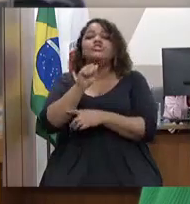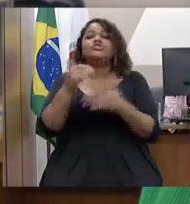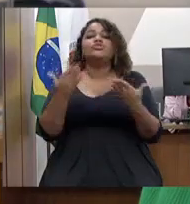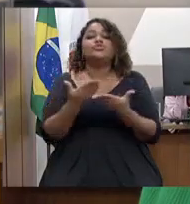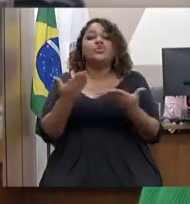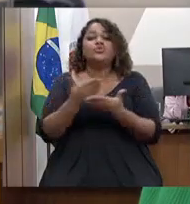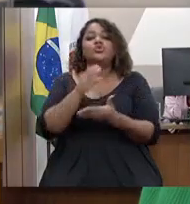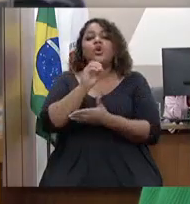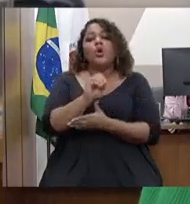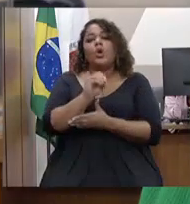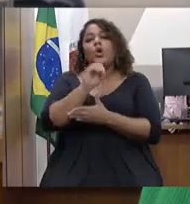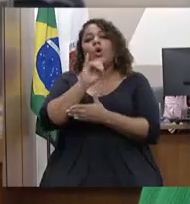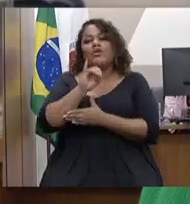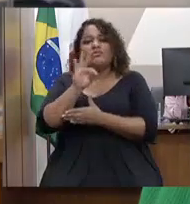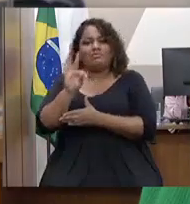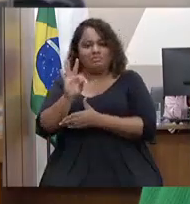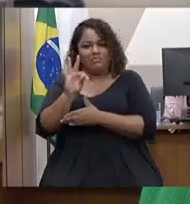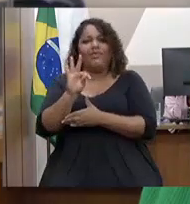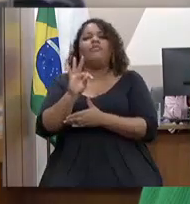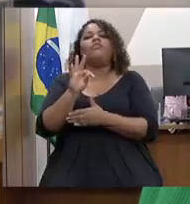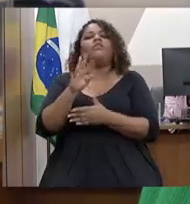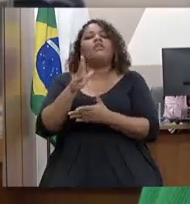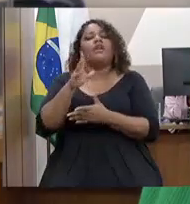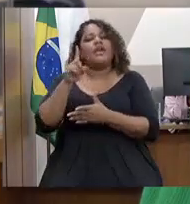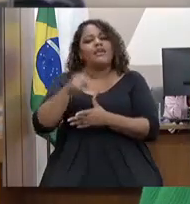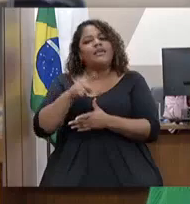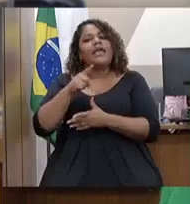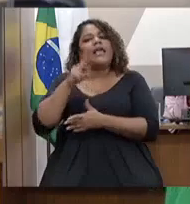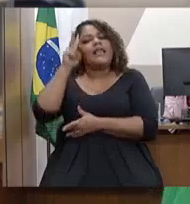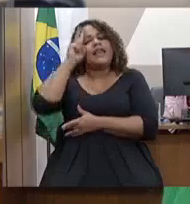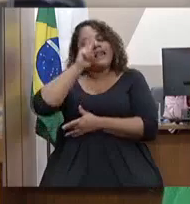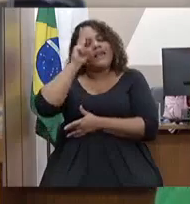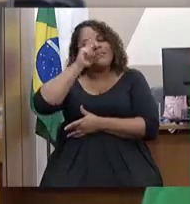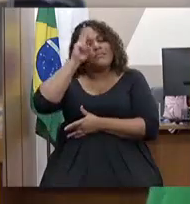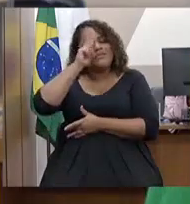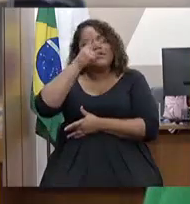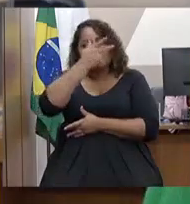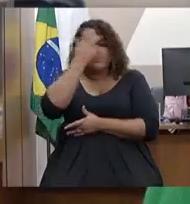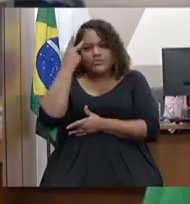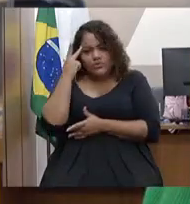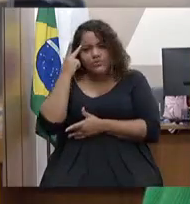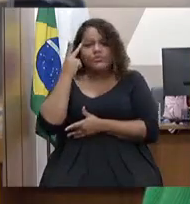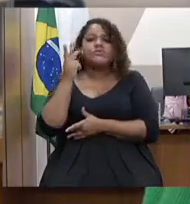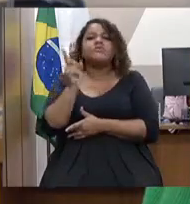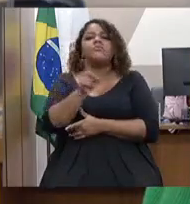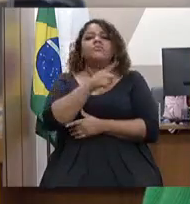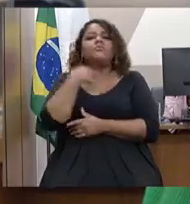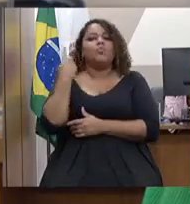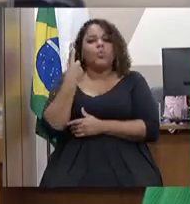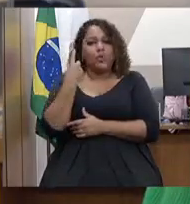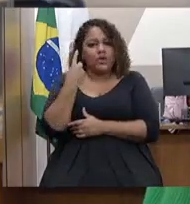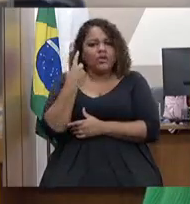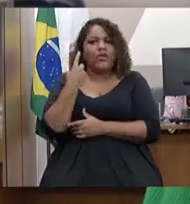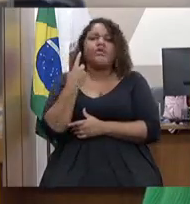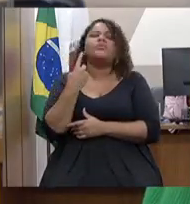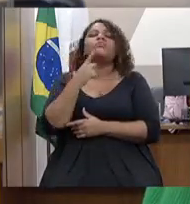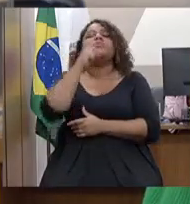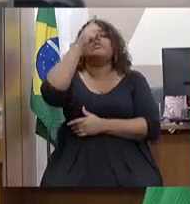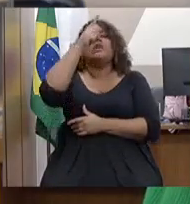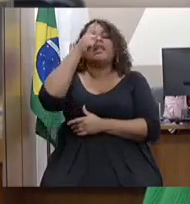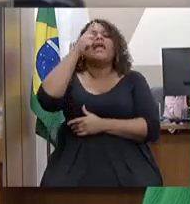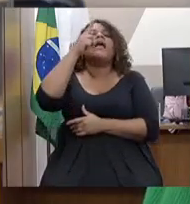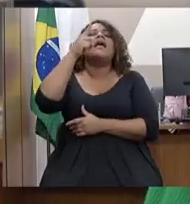oitê para em memorar as vítimas fatais da explosão da mina nos Estados Unidos